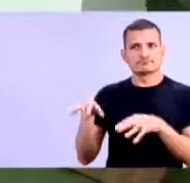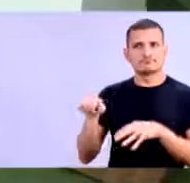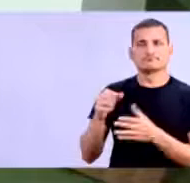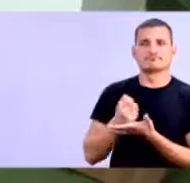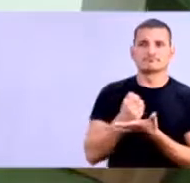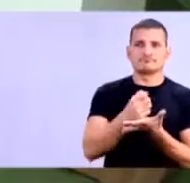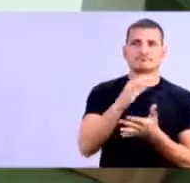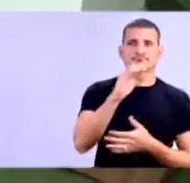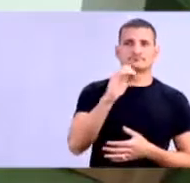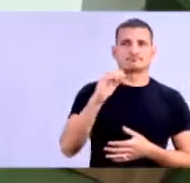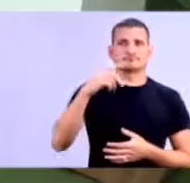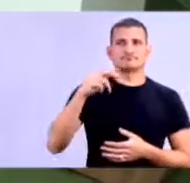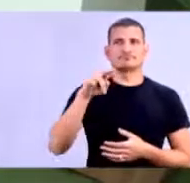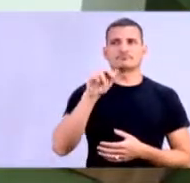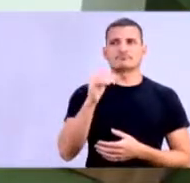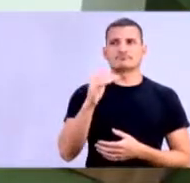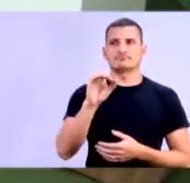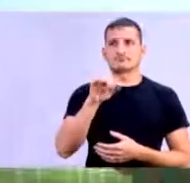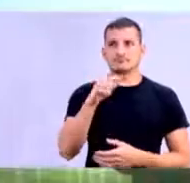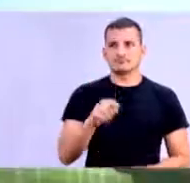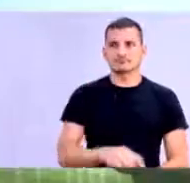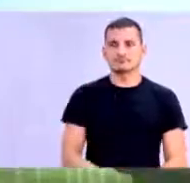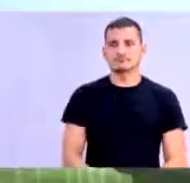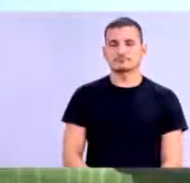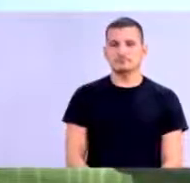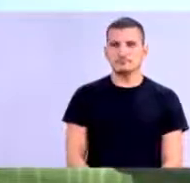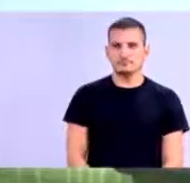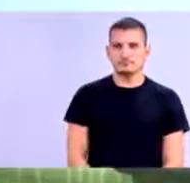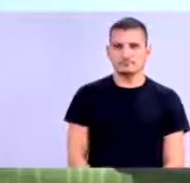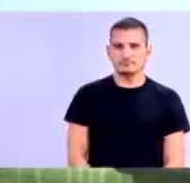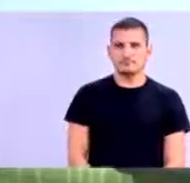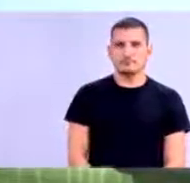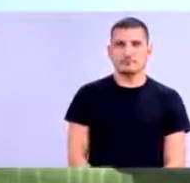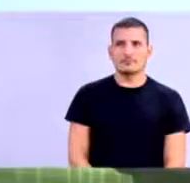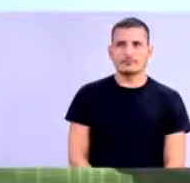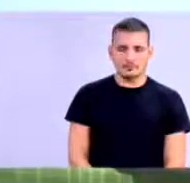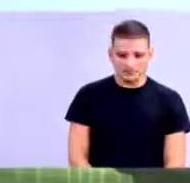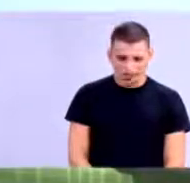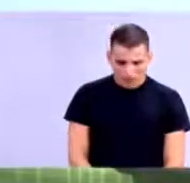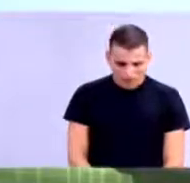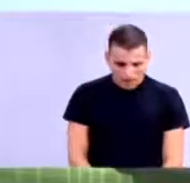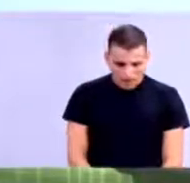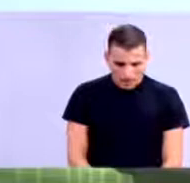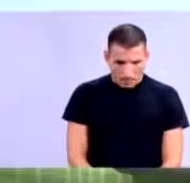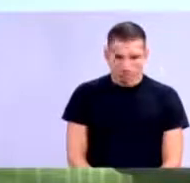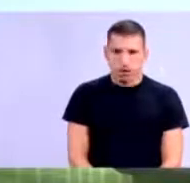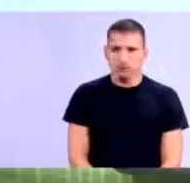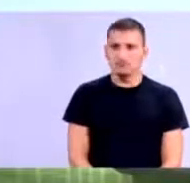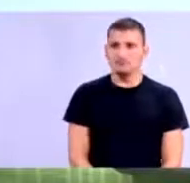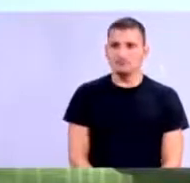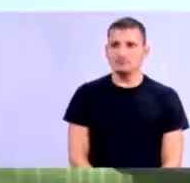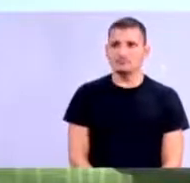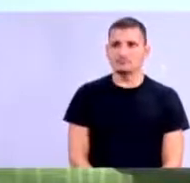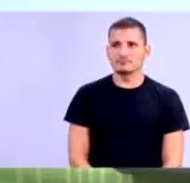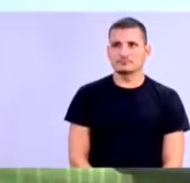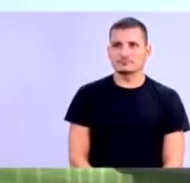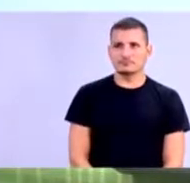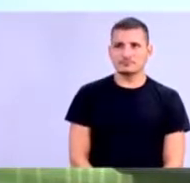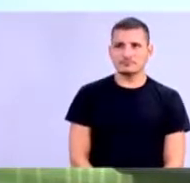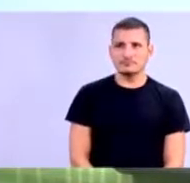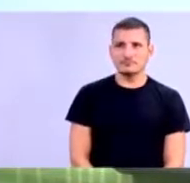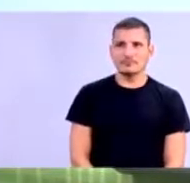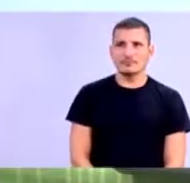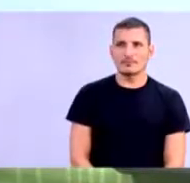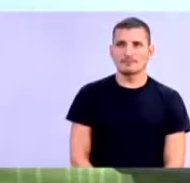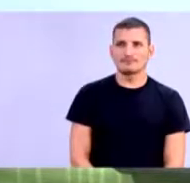cooperação. Na verdade, quando ele passar a praticar mais, interagir com os colegas,